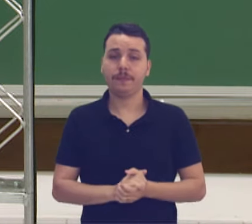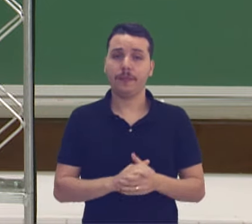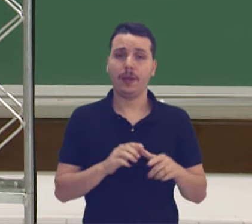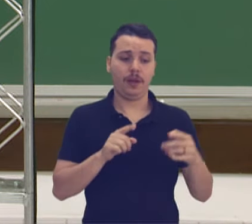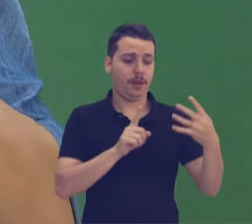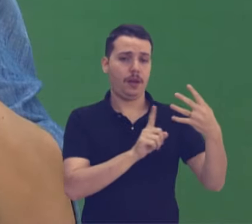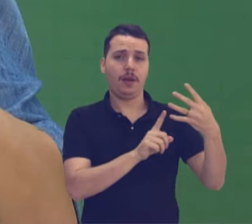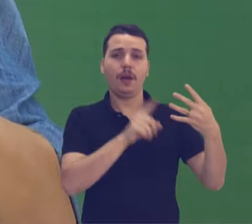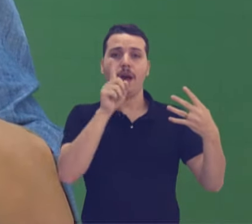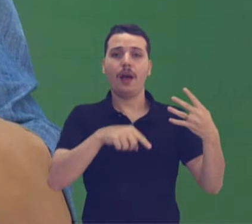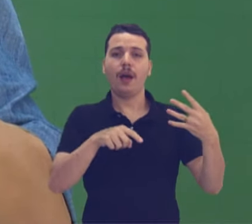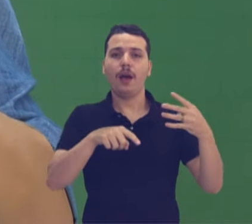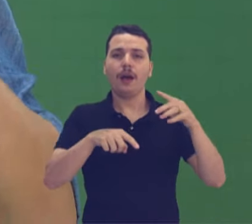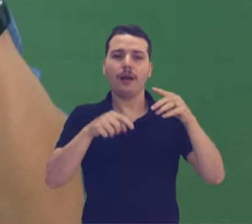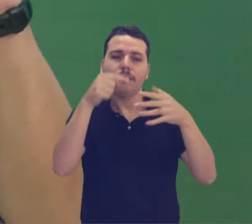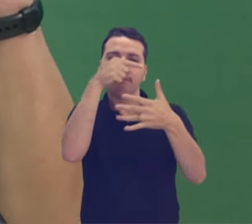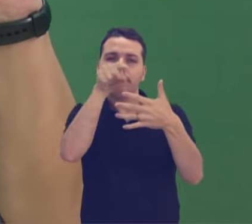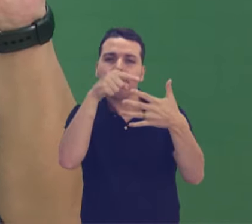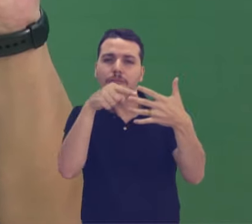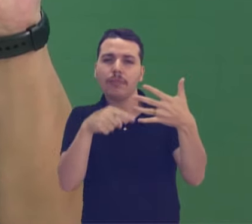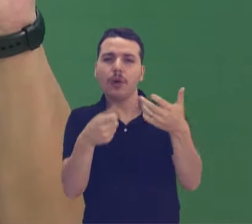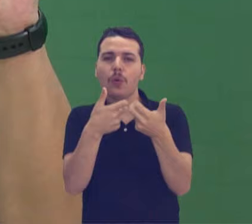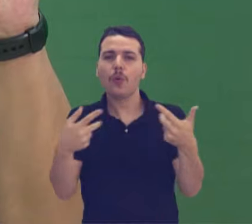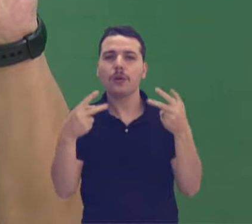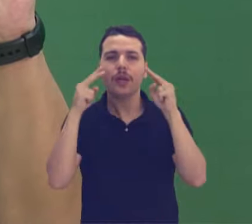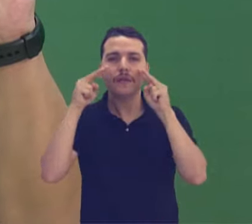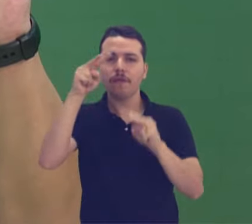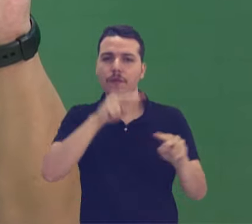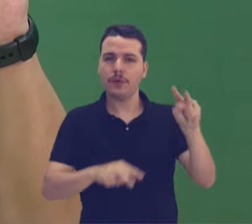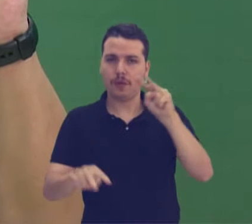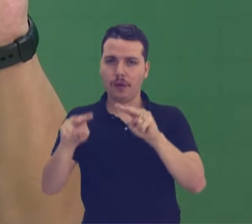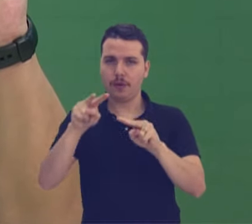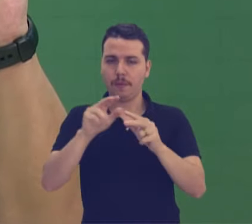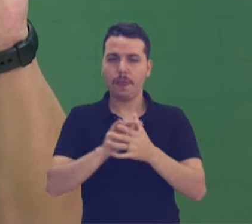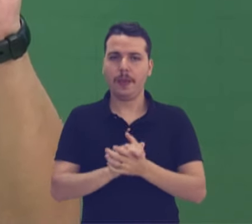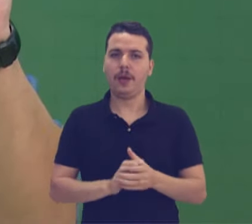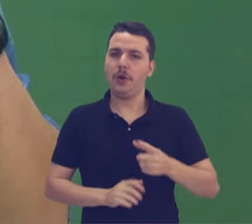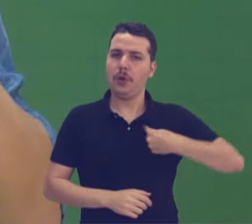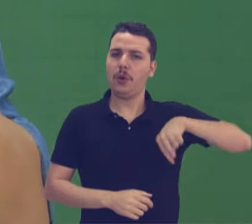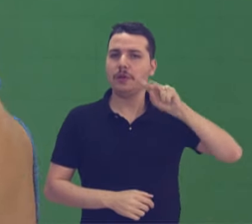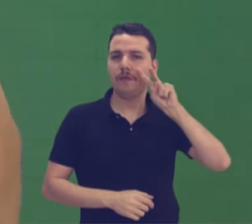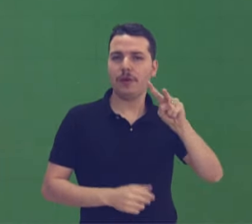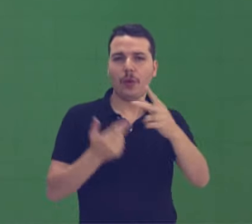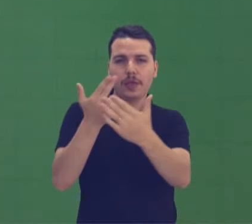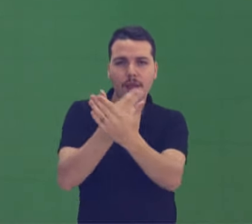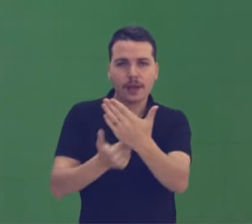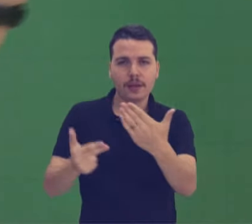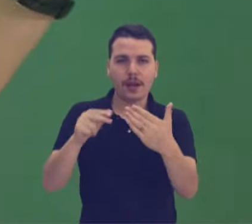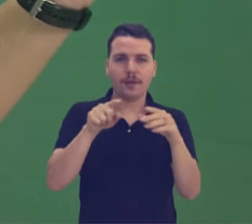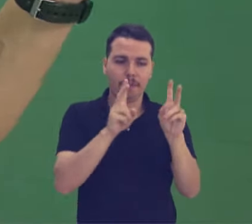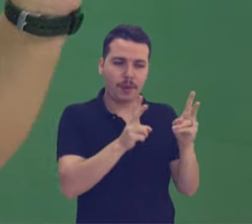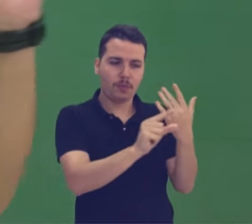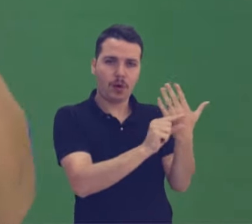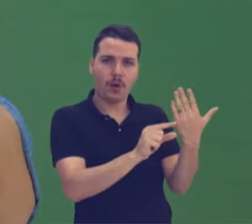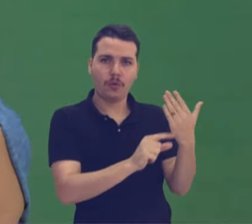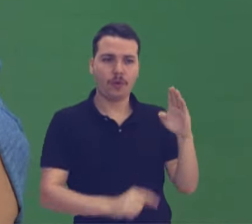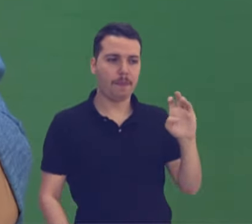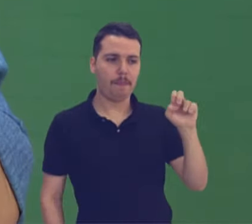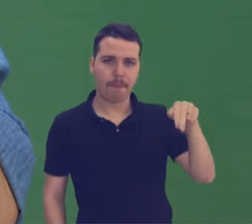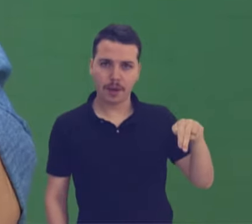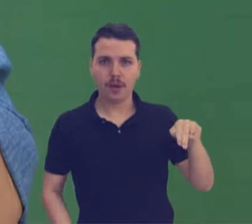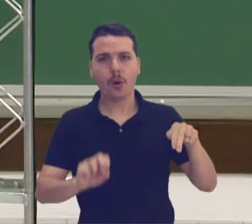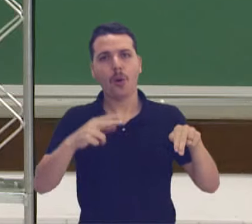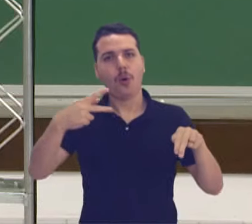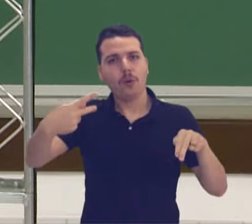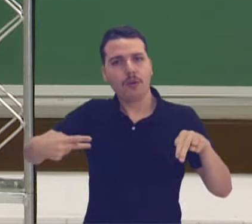por exemplo a gente trabalhou bastante aí essa ideia do desenho que a gente vê na obra do berrini ou no mesmo que nossa que a gente